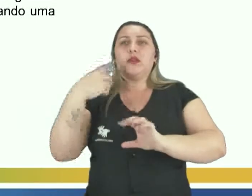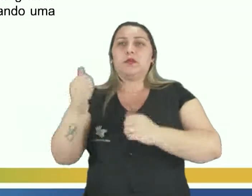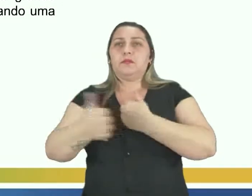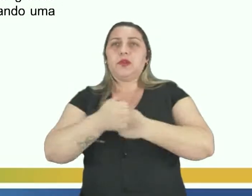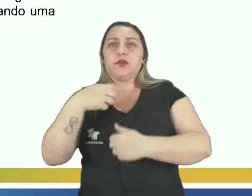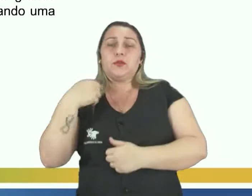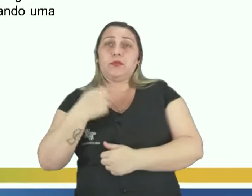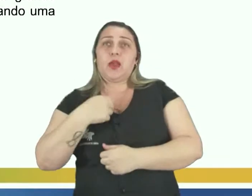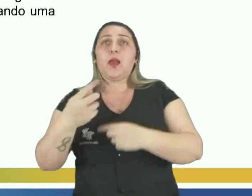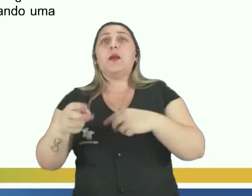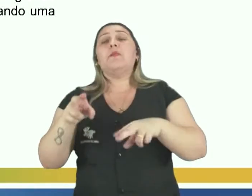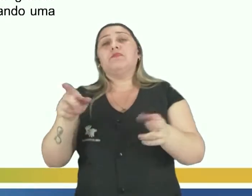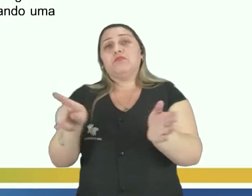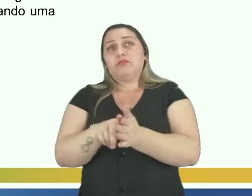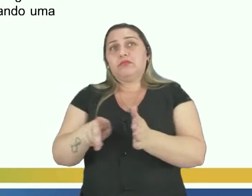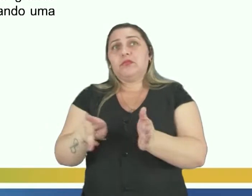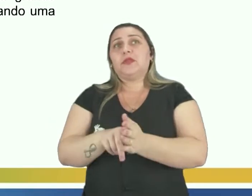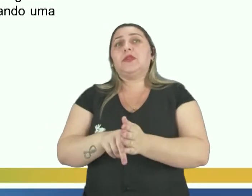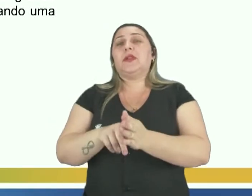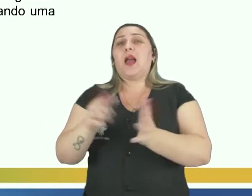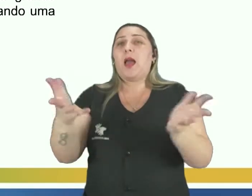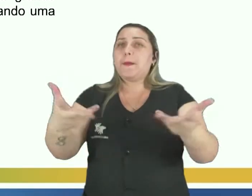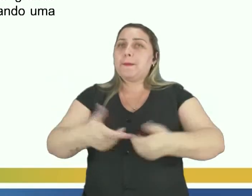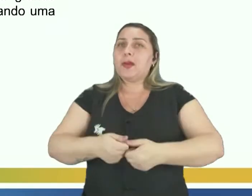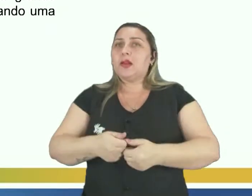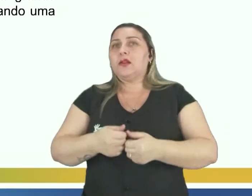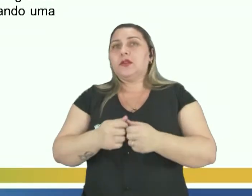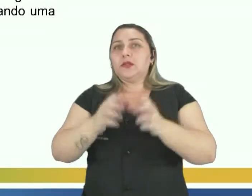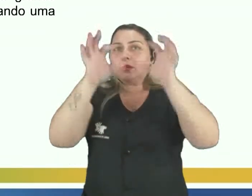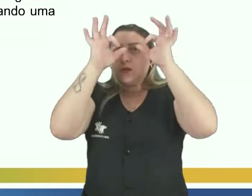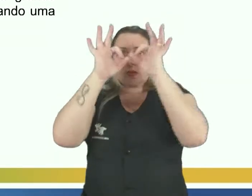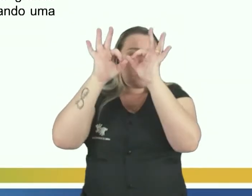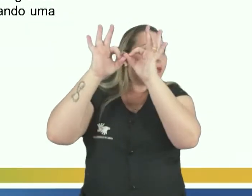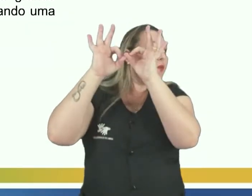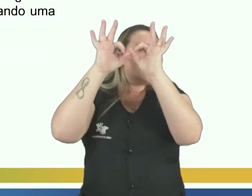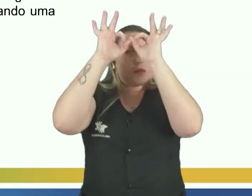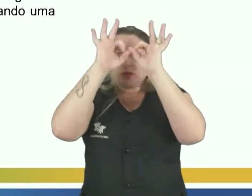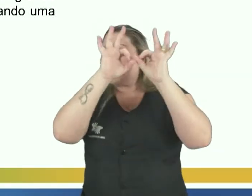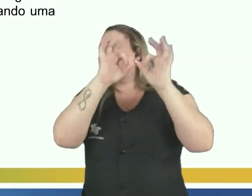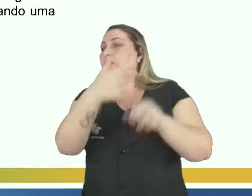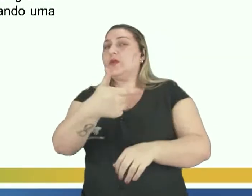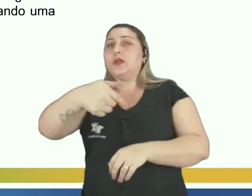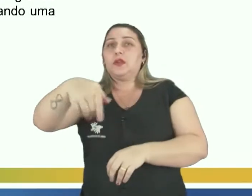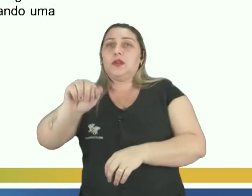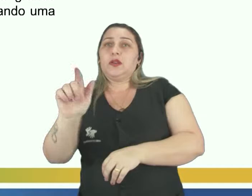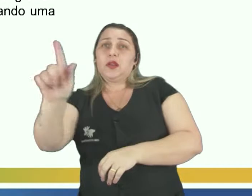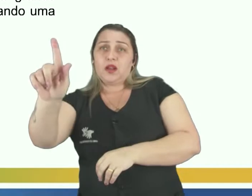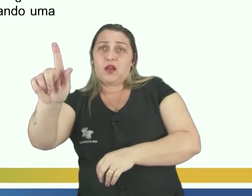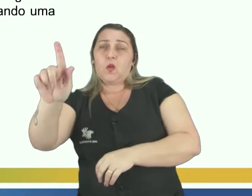volta, por causa da grande habilidade de virar a cabeça em até 270 graus, ou